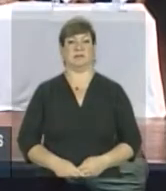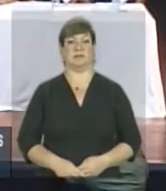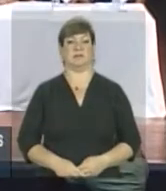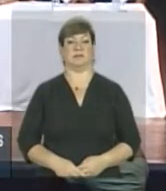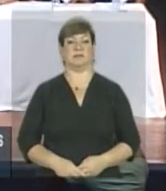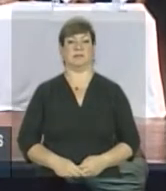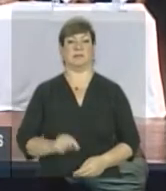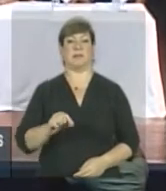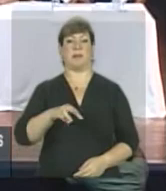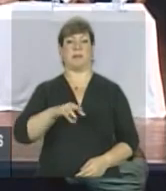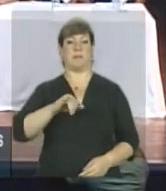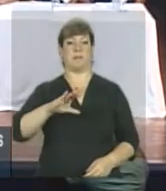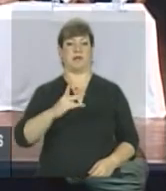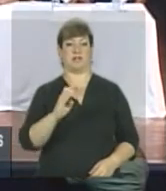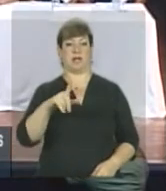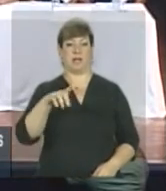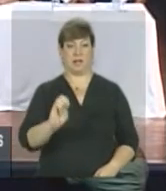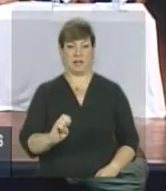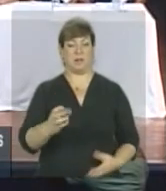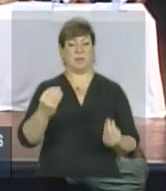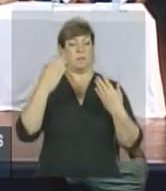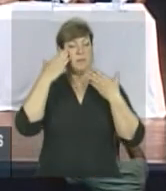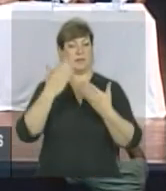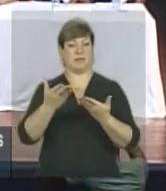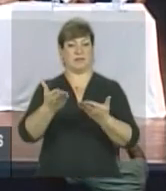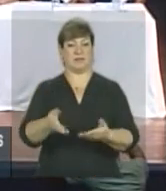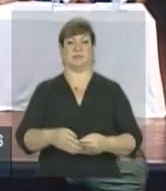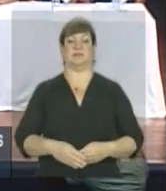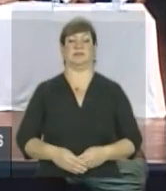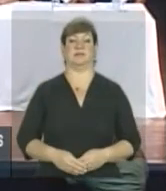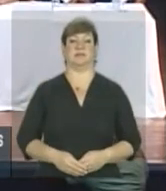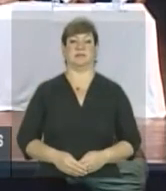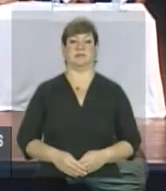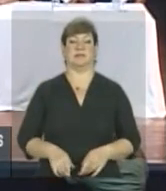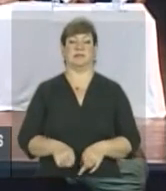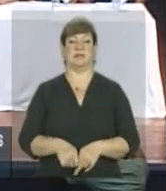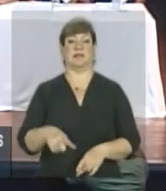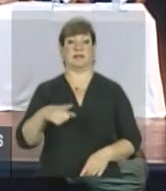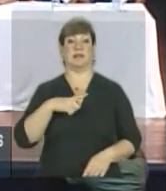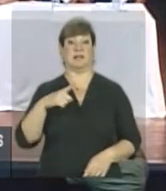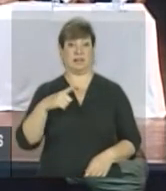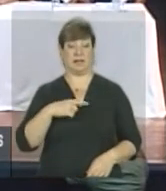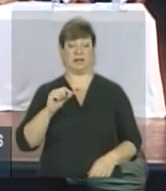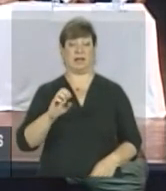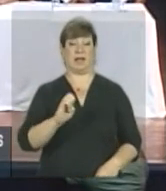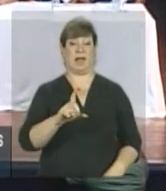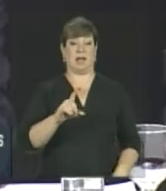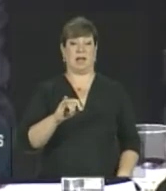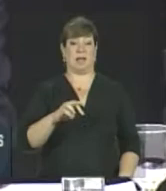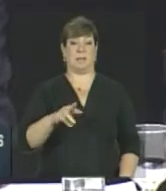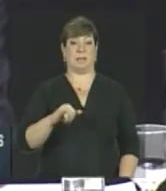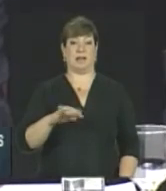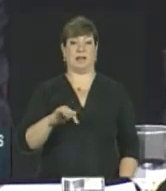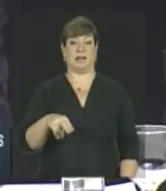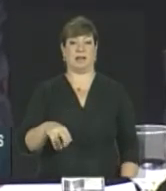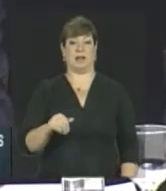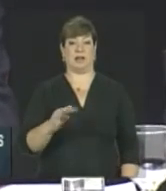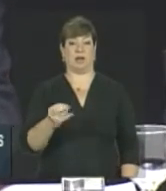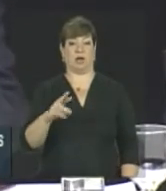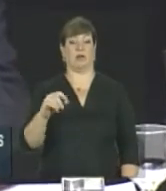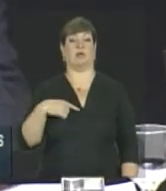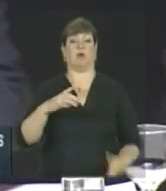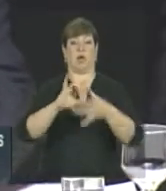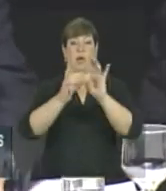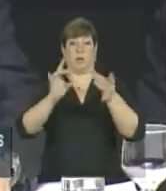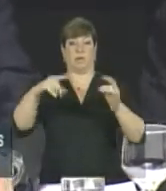Prezada Michele, muito obrigado. Tem eliminatórias para as Olimpíadas de